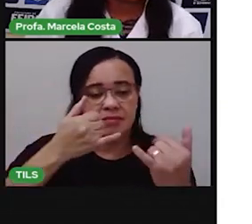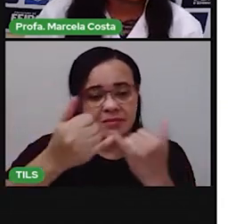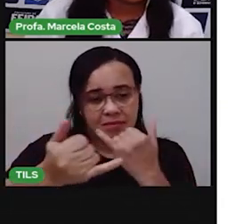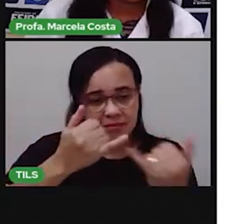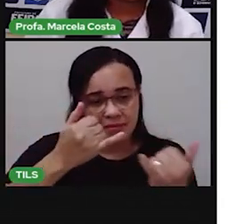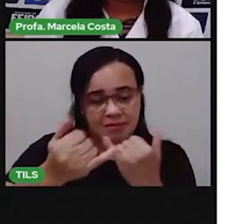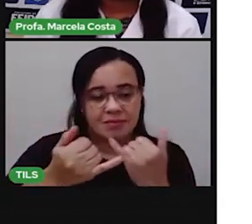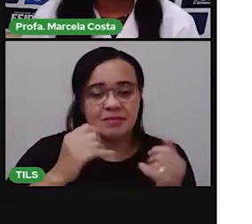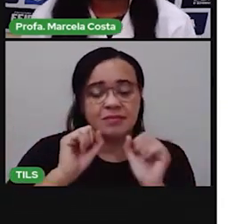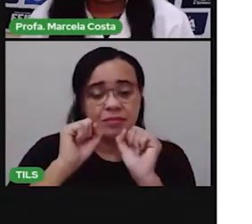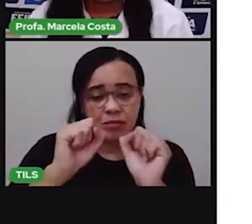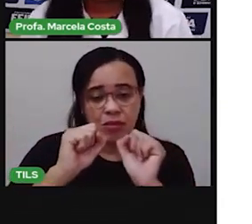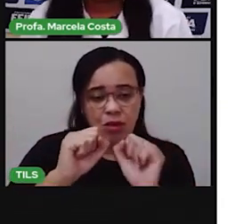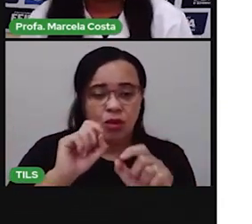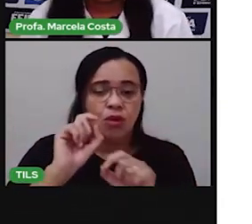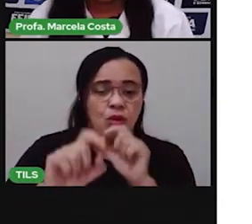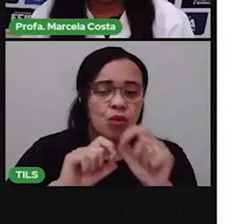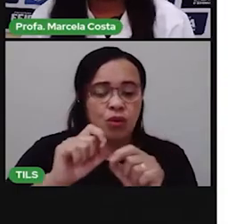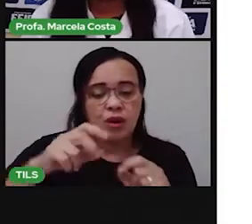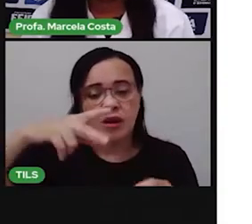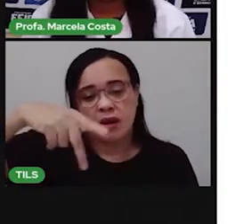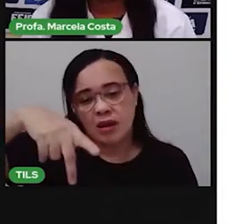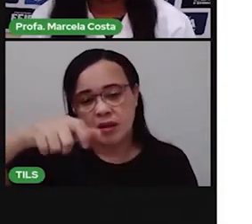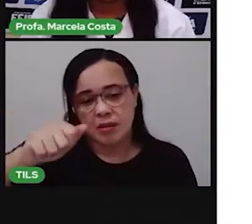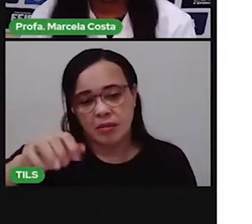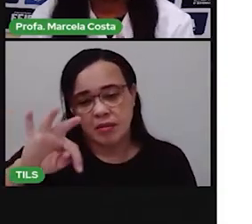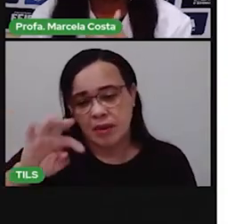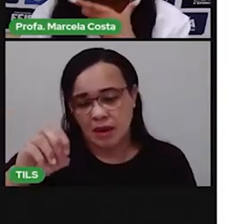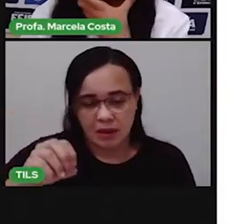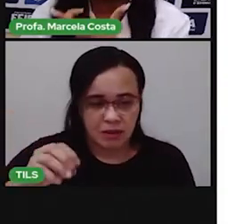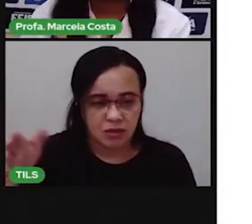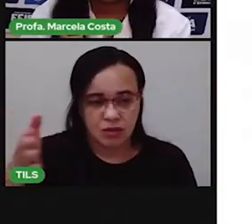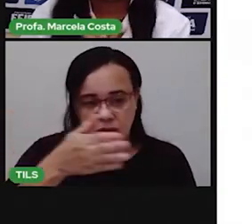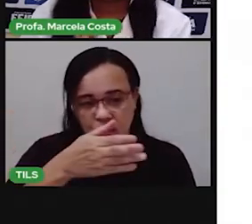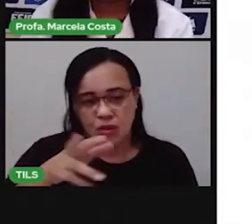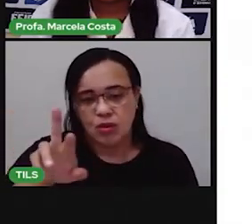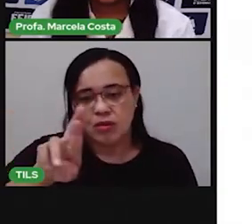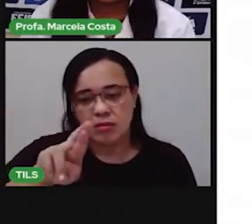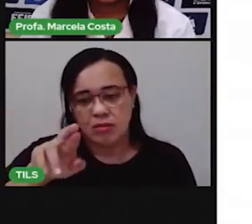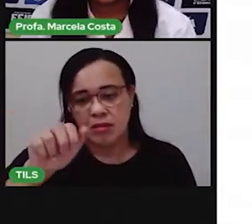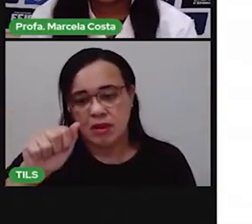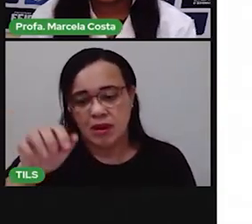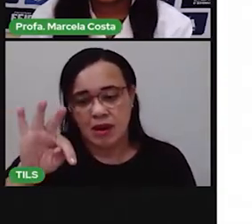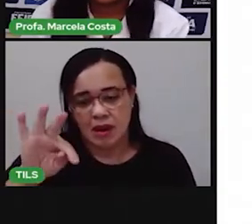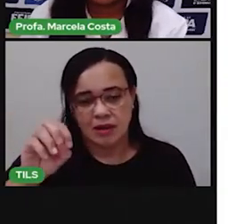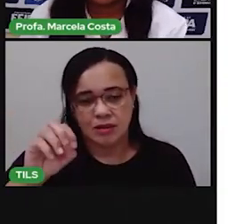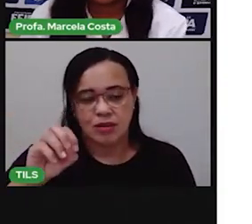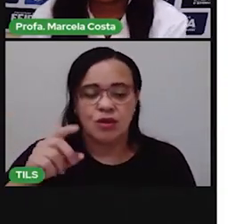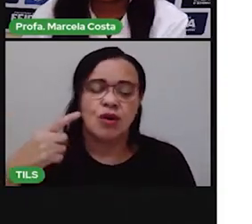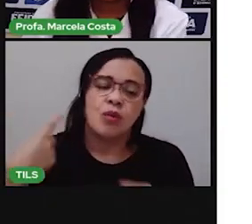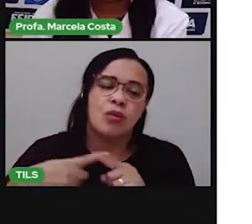Poderia ser também pato, rato, todos com a mesma terminação.